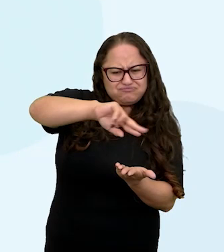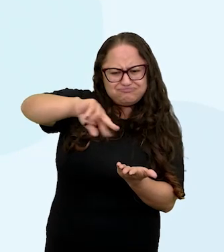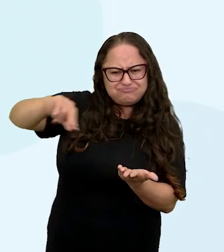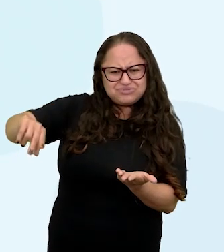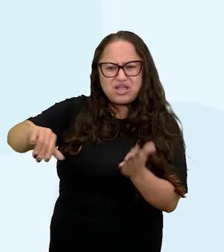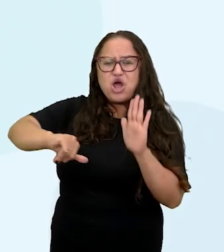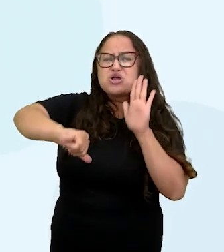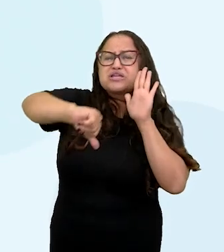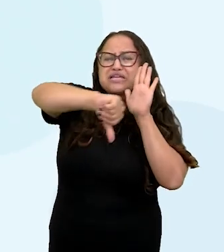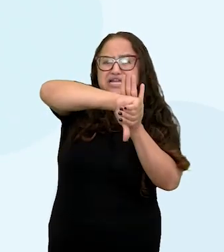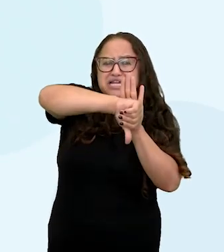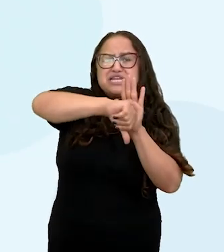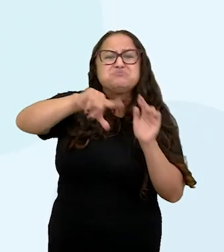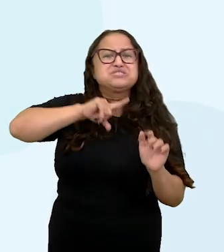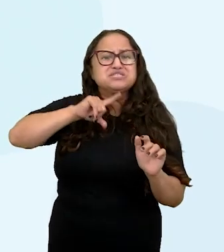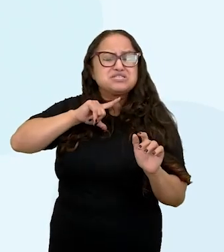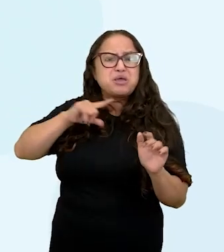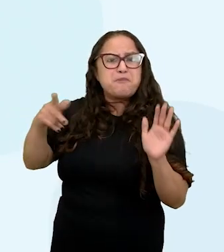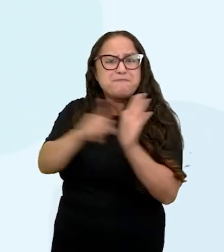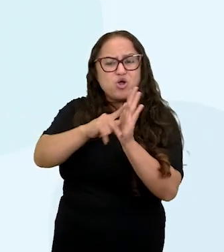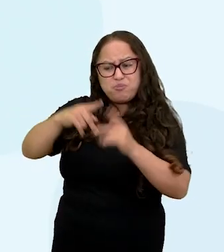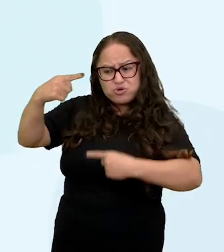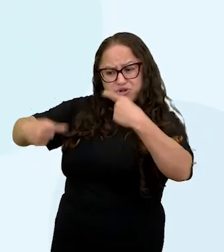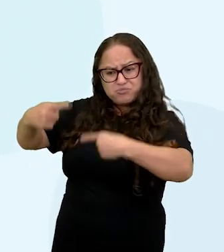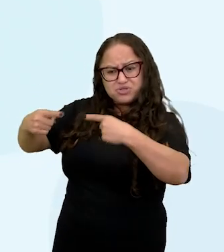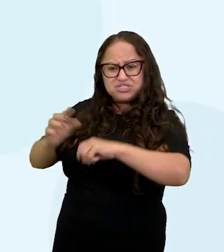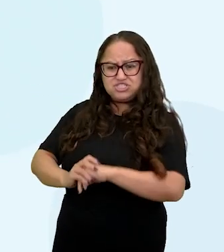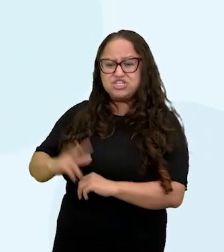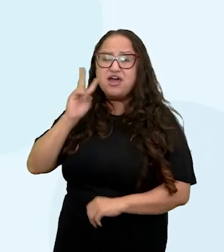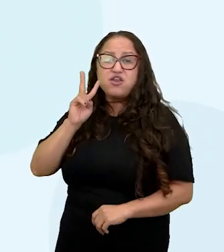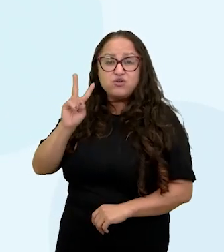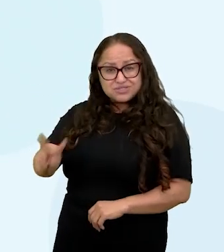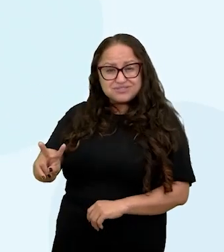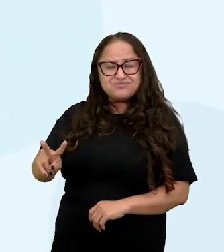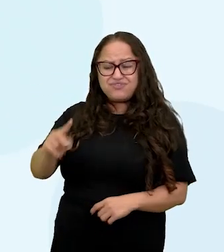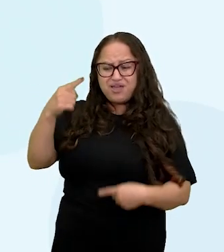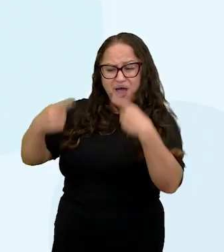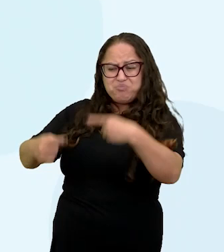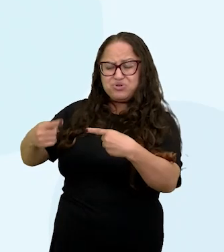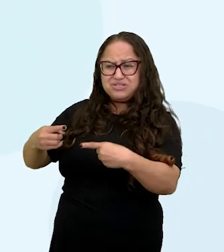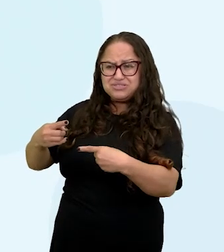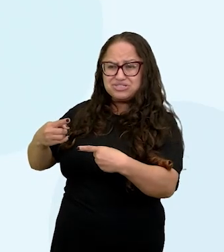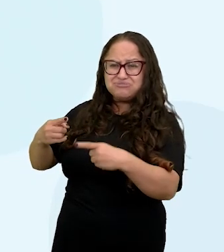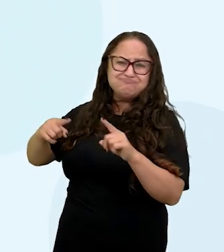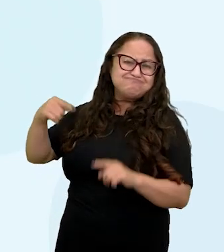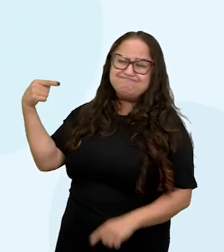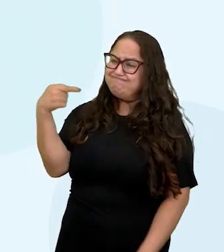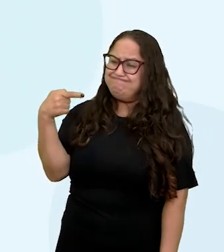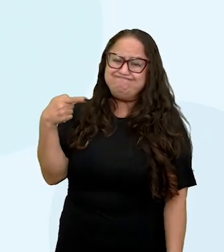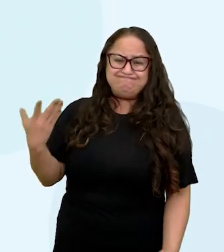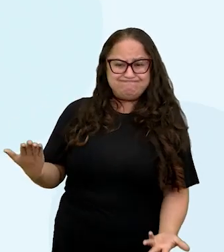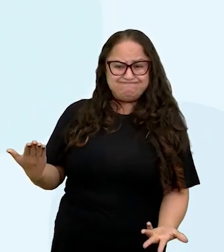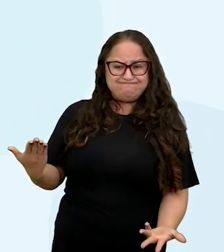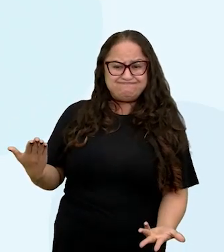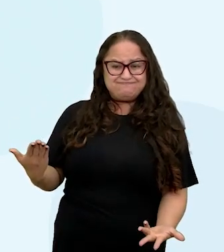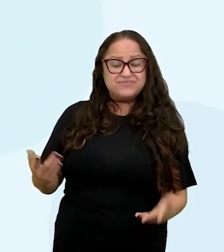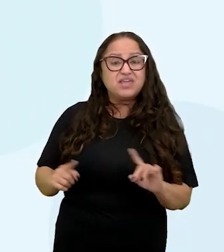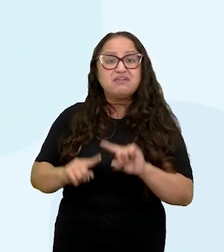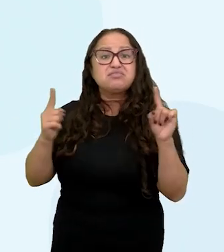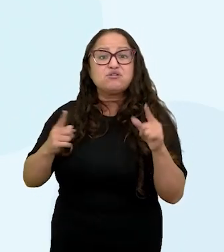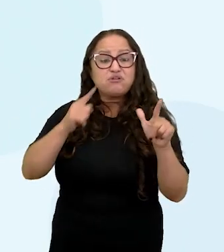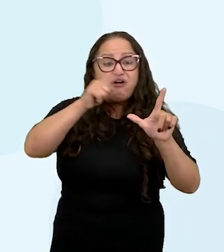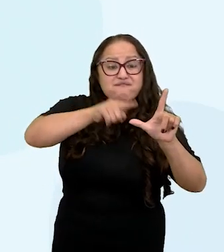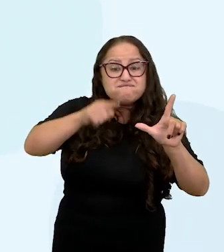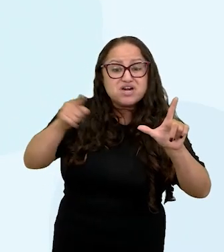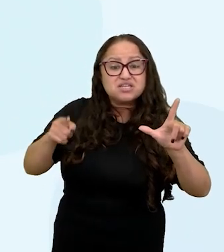esses crimes que acontecem na política, a gente acaba olhando a política com uma maneira negativa. E aí a política ela ganha uma